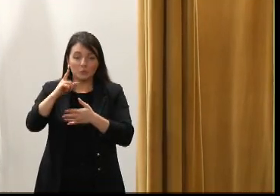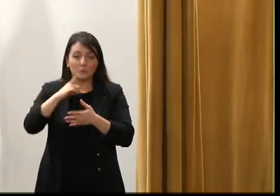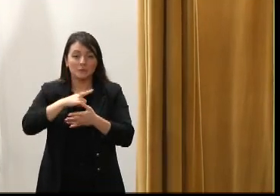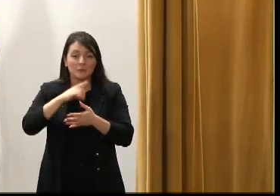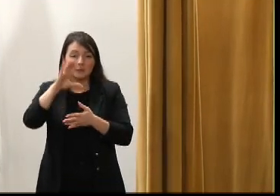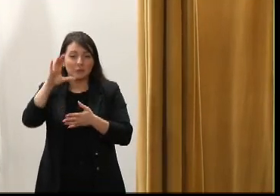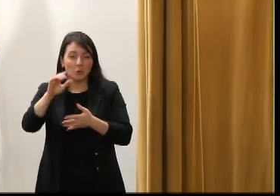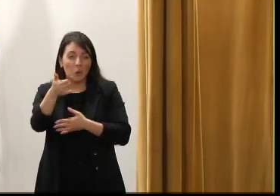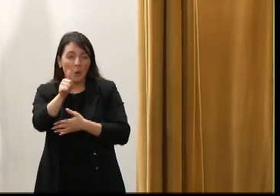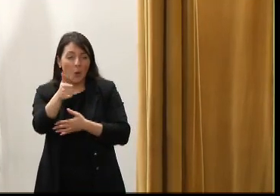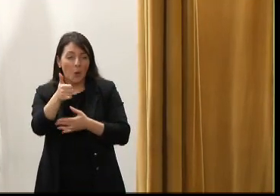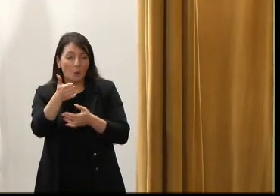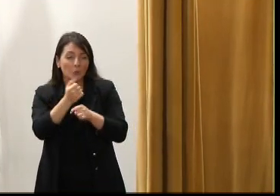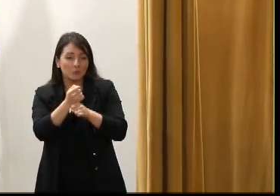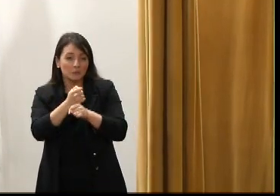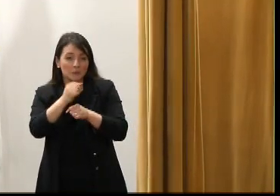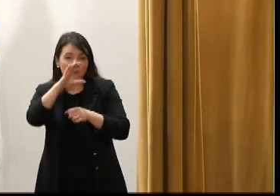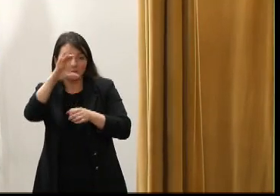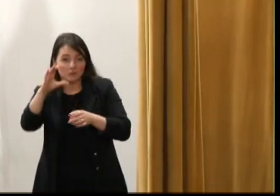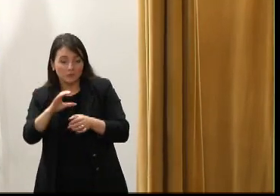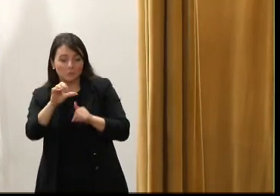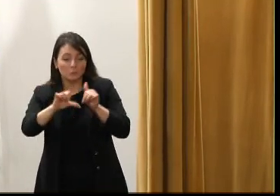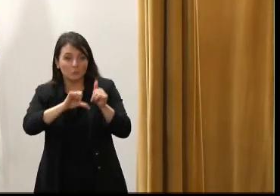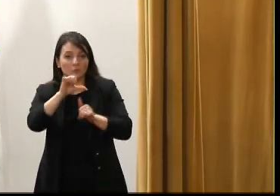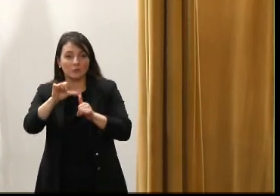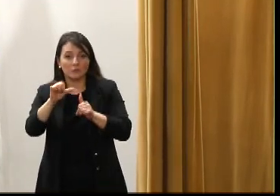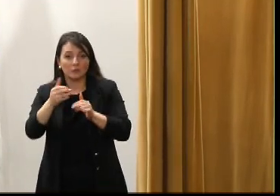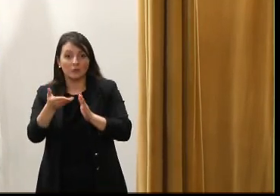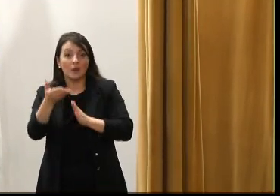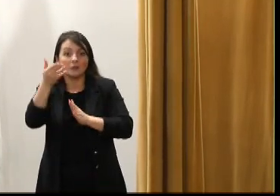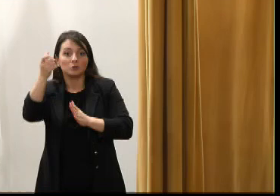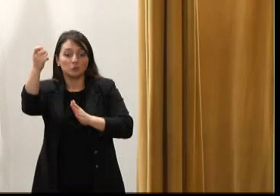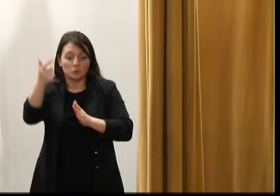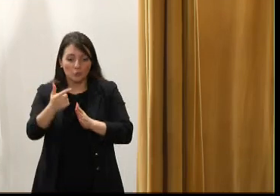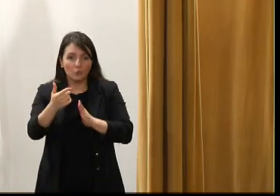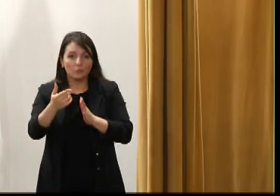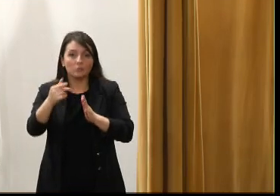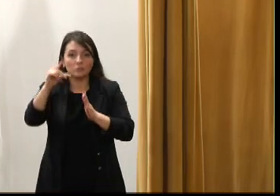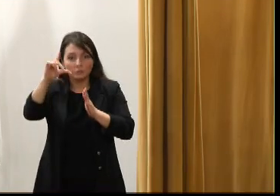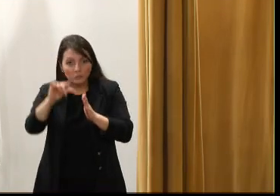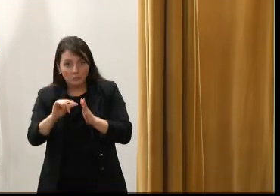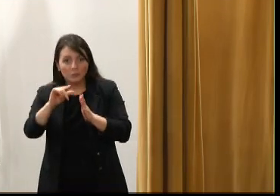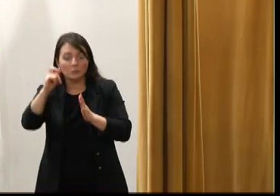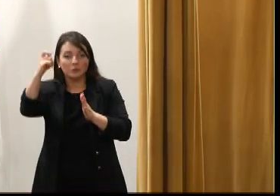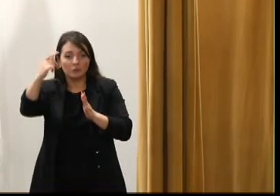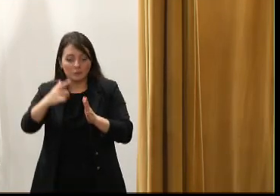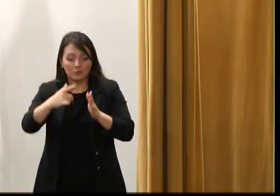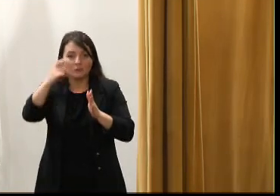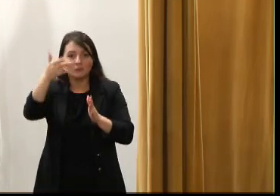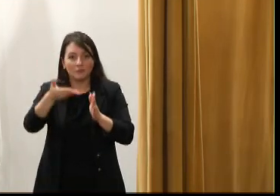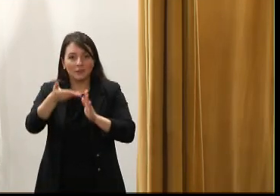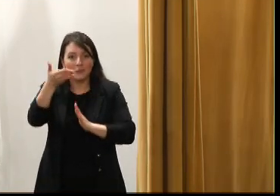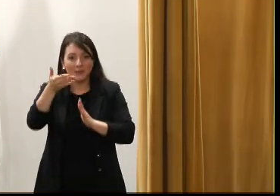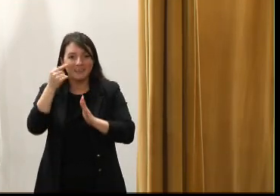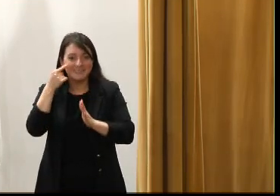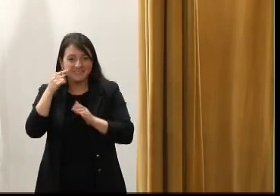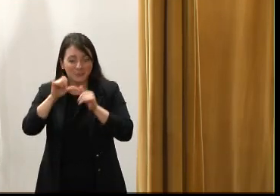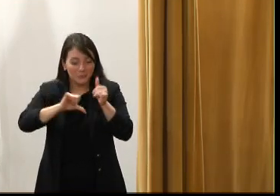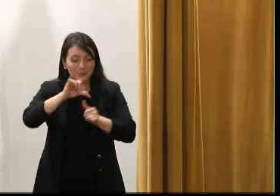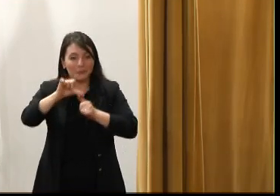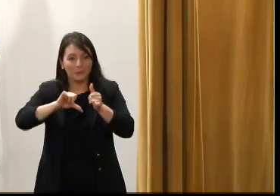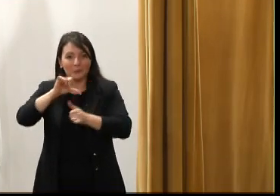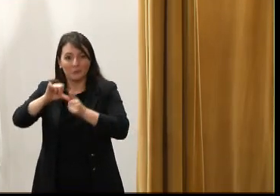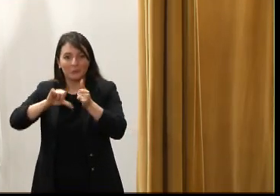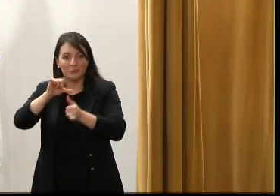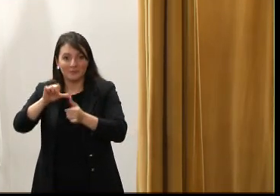aproximadamente 11 anos, em que eu tenho alta atividade, baixa atividade, alta atividade, baixa atividade. Aqui, no início dos anos